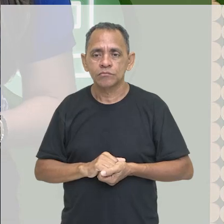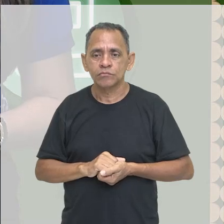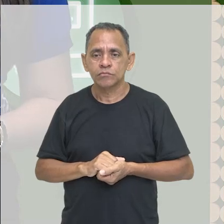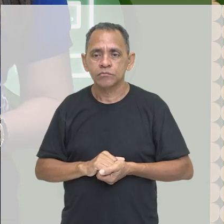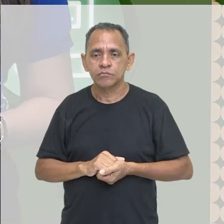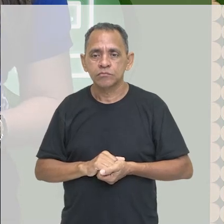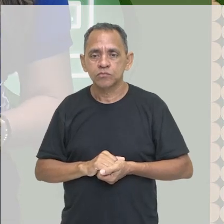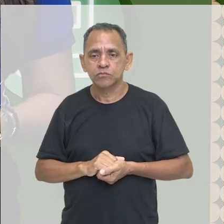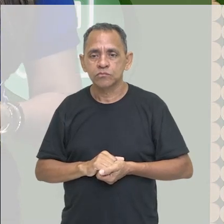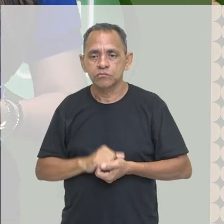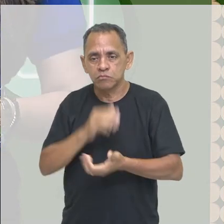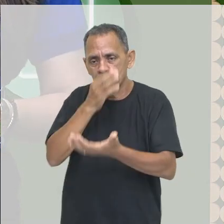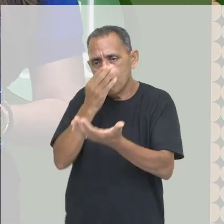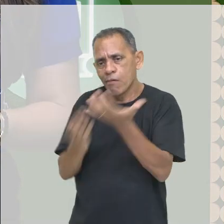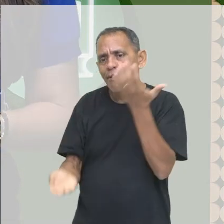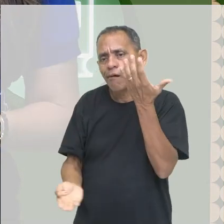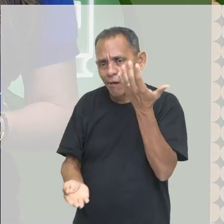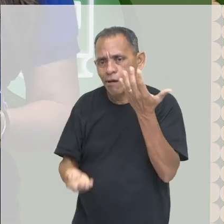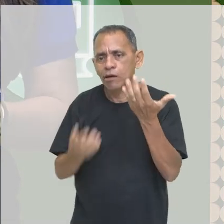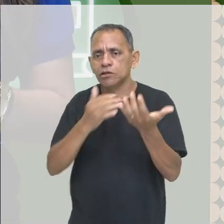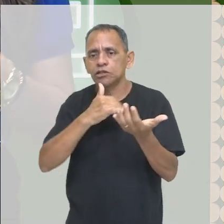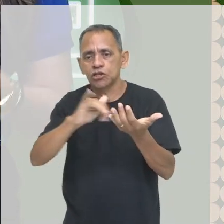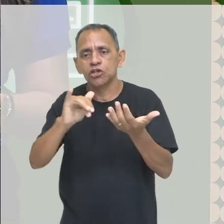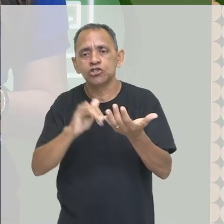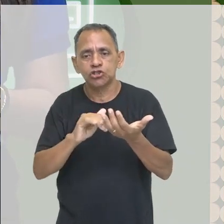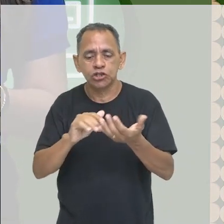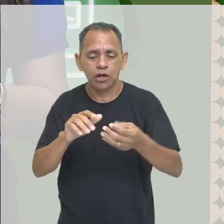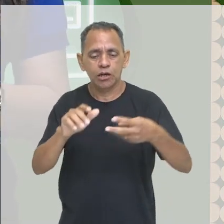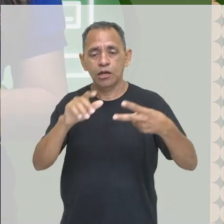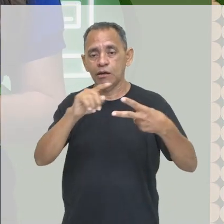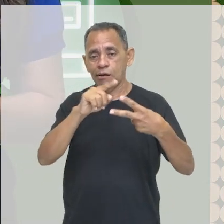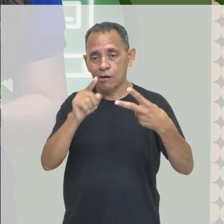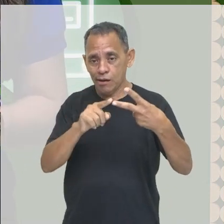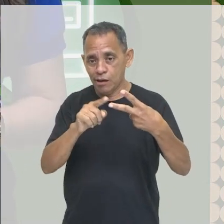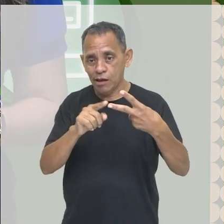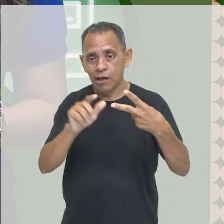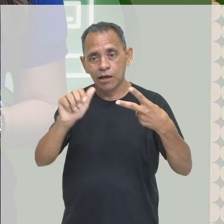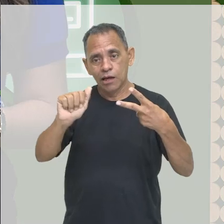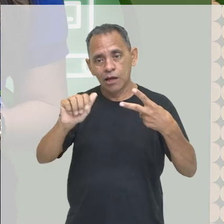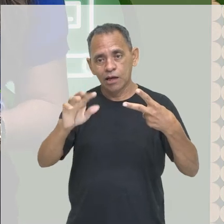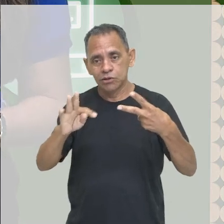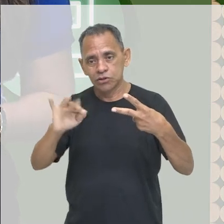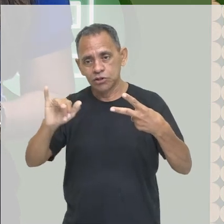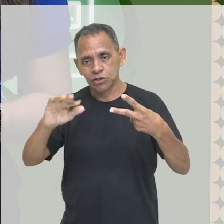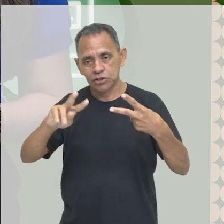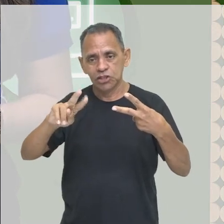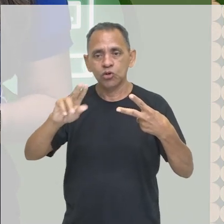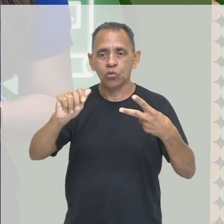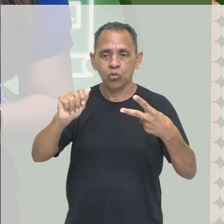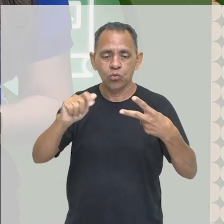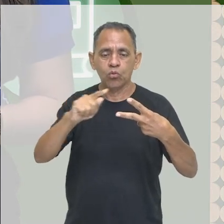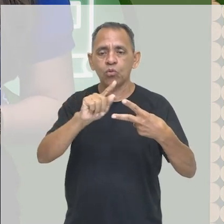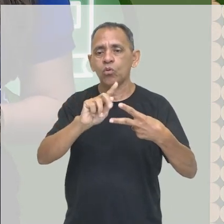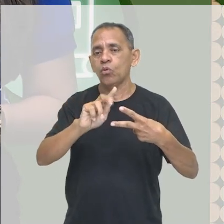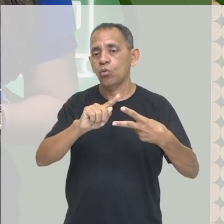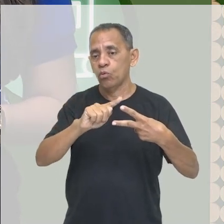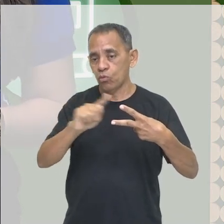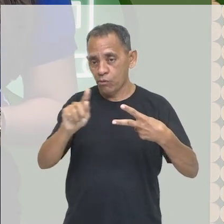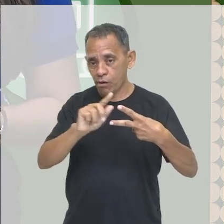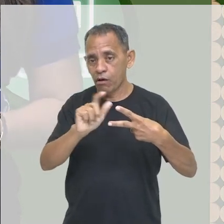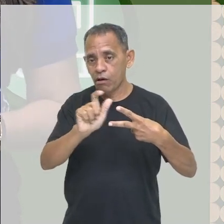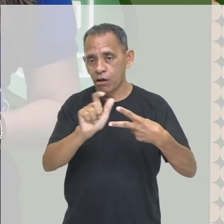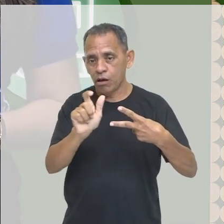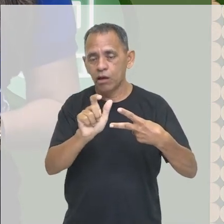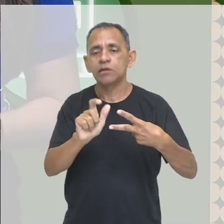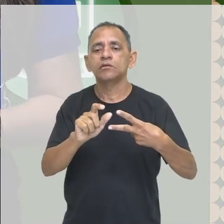transporte ativo. Quando ocorre sem gastar a energia, ele é chamado de